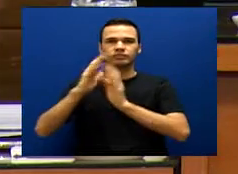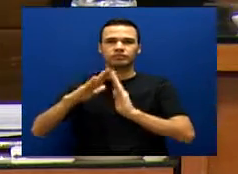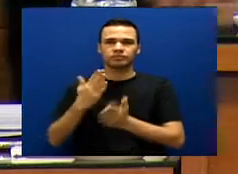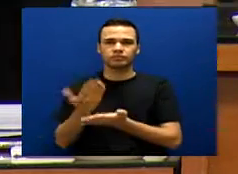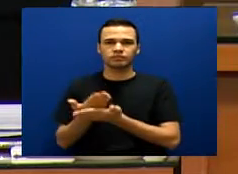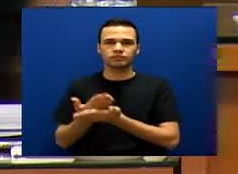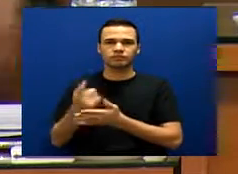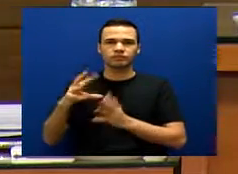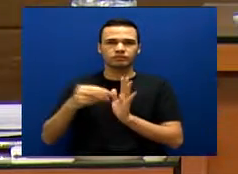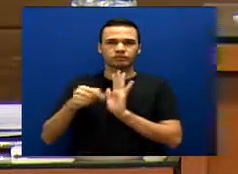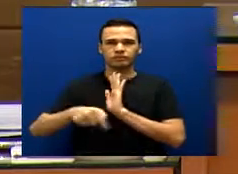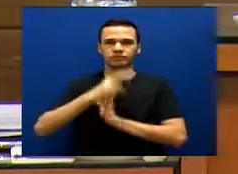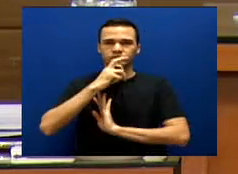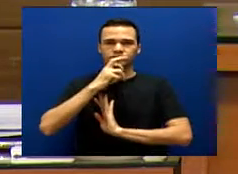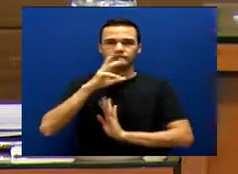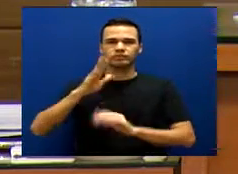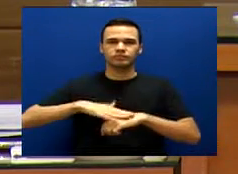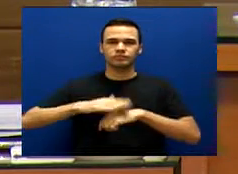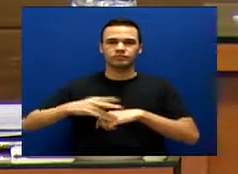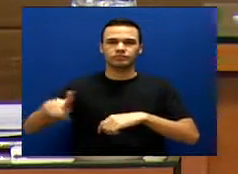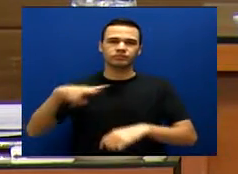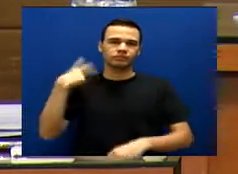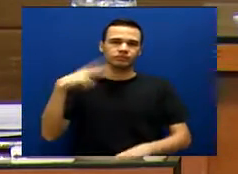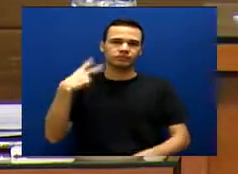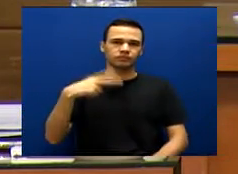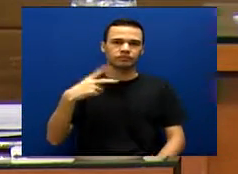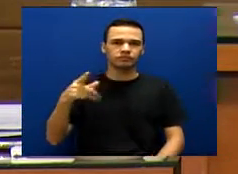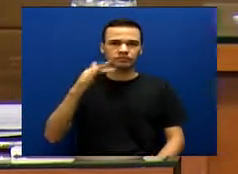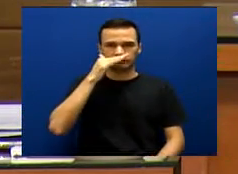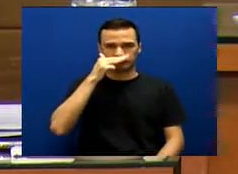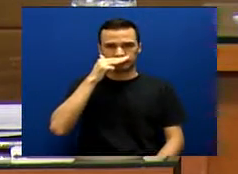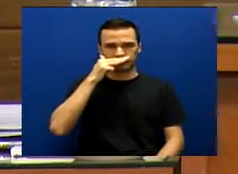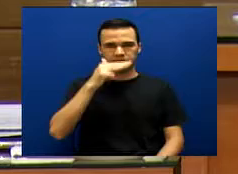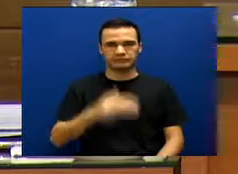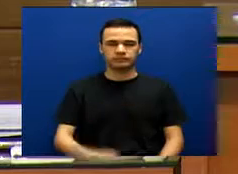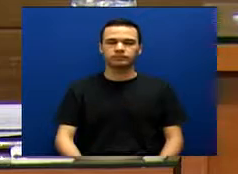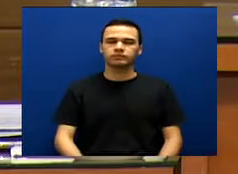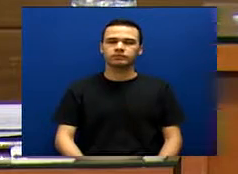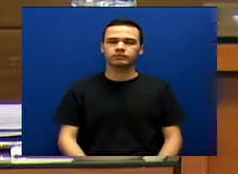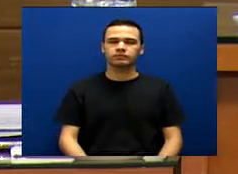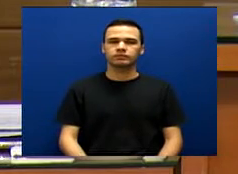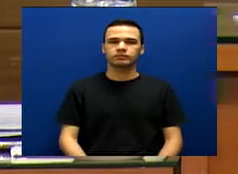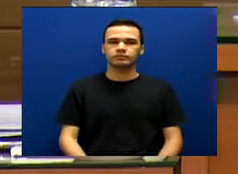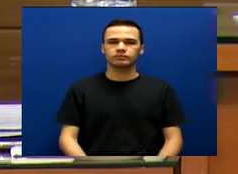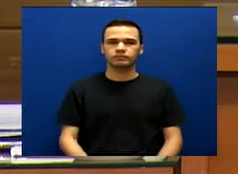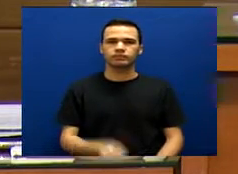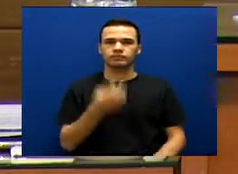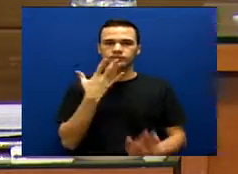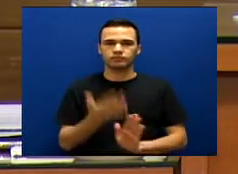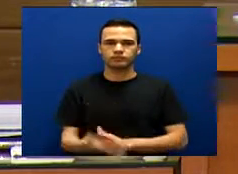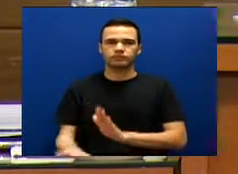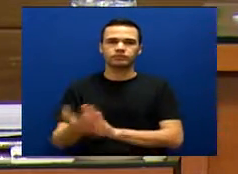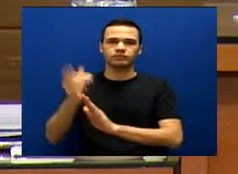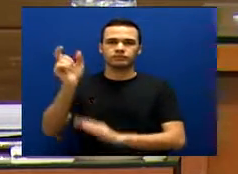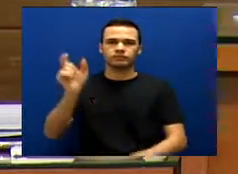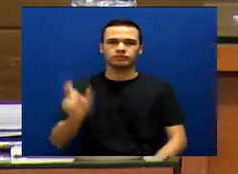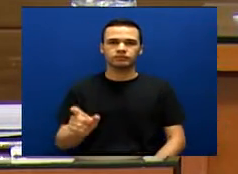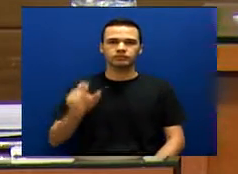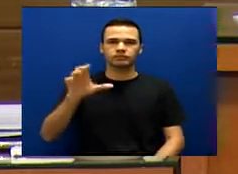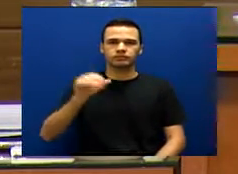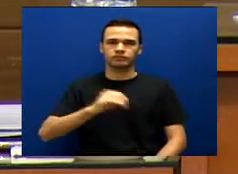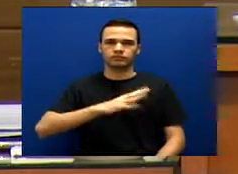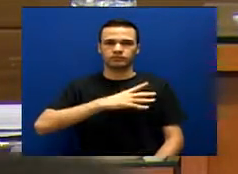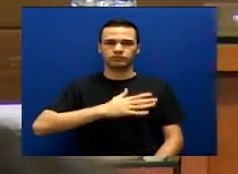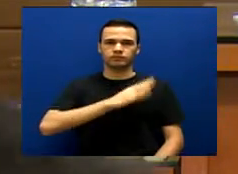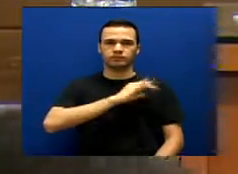do município de Sorocaba. Votos do vereador José Francisco Martinez. Votos e congratulações ao